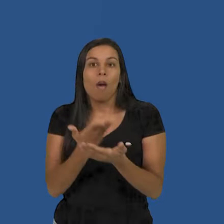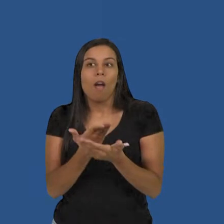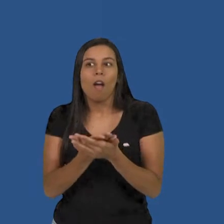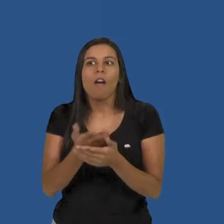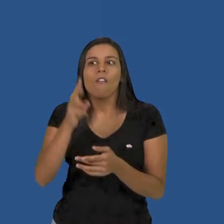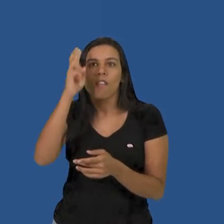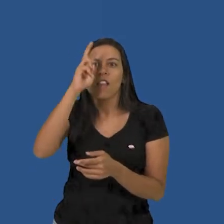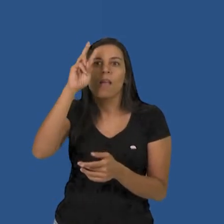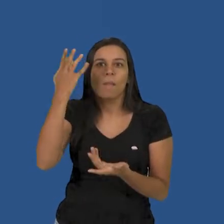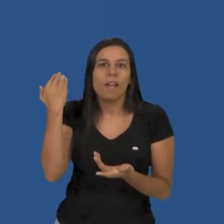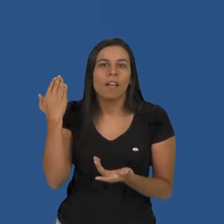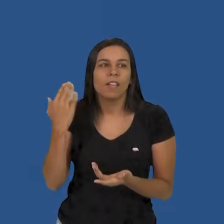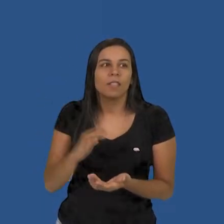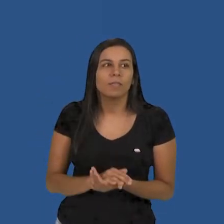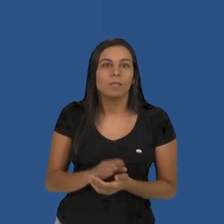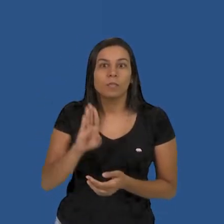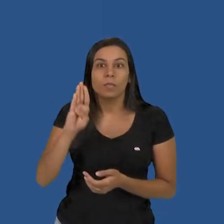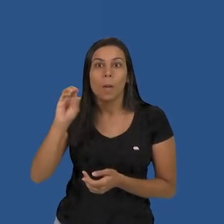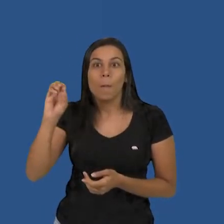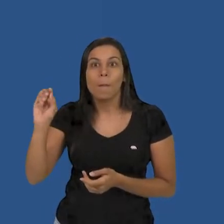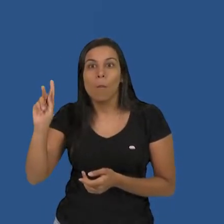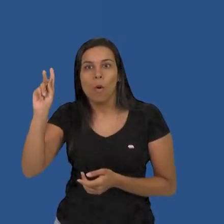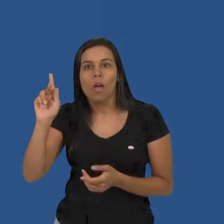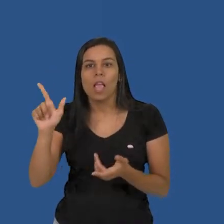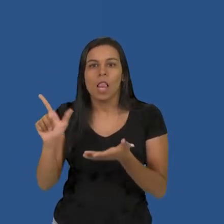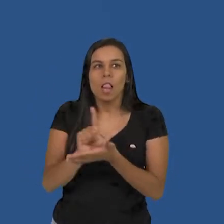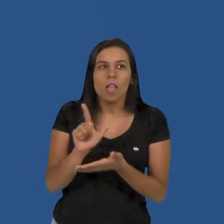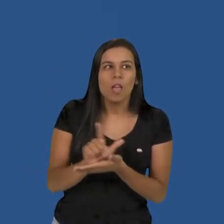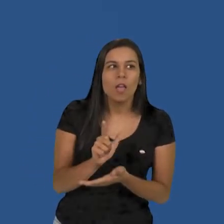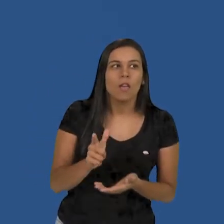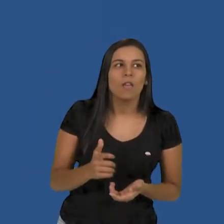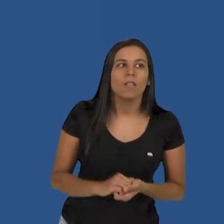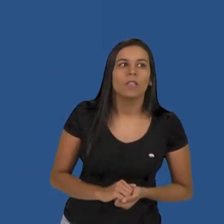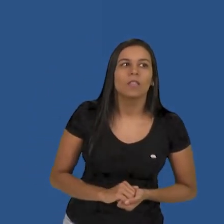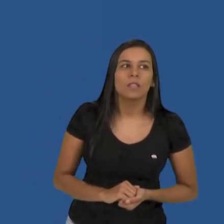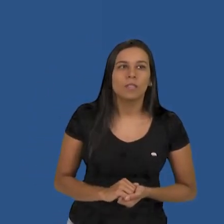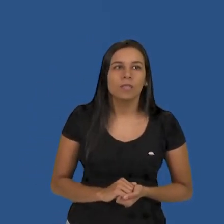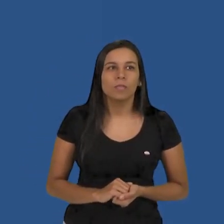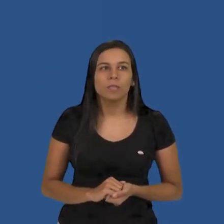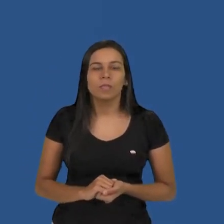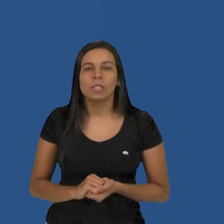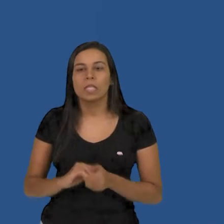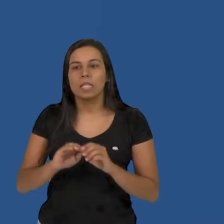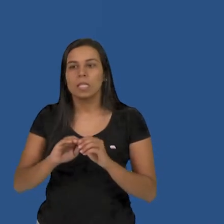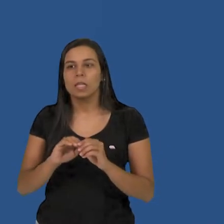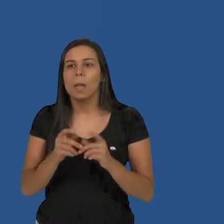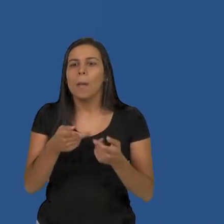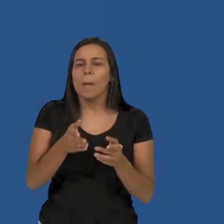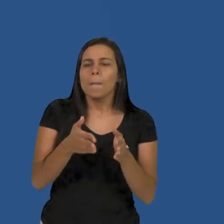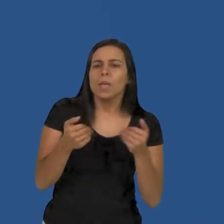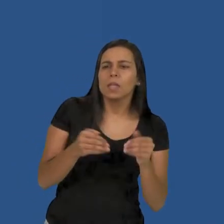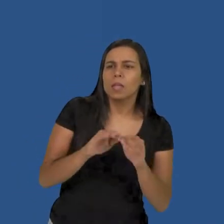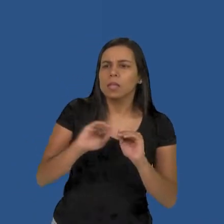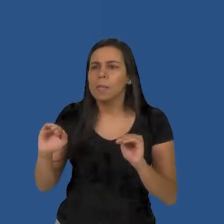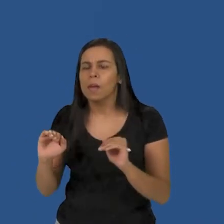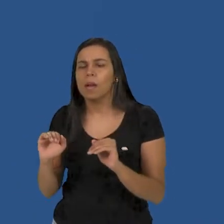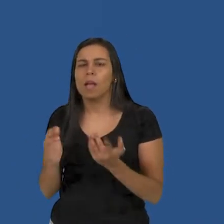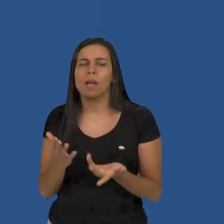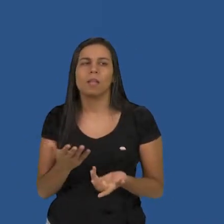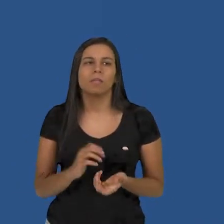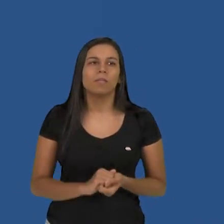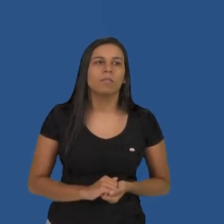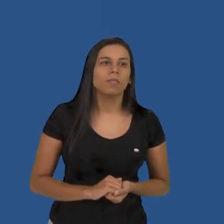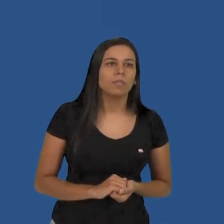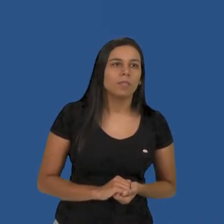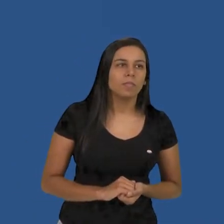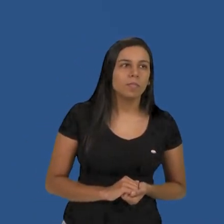é livro, na maioria dos casos, mas lembra que lá pode ser reserva, né? Fazer uma reserva no hotel, pode ser multar. Save é uma palavra que a gente vê muito